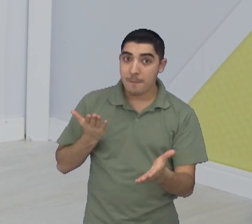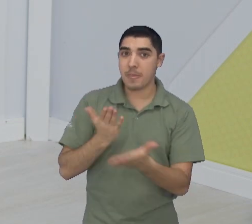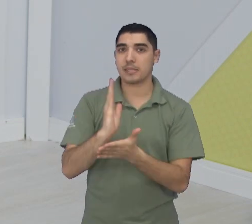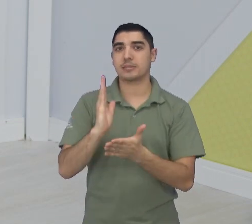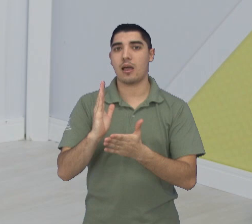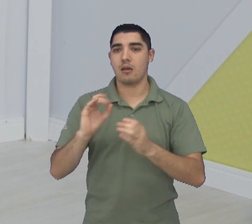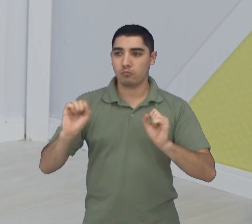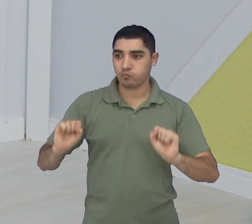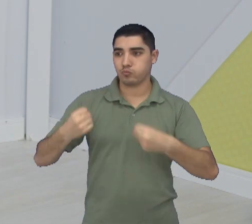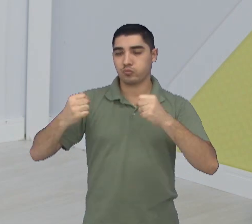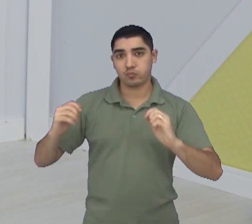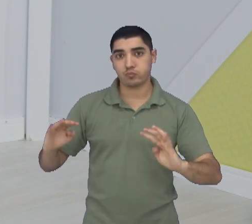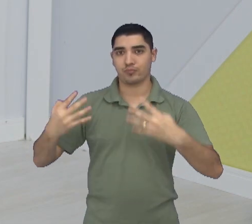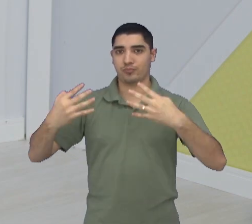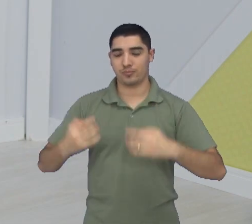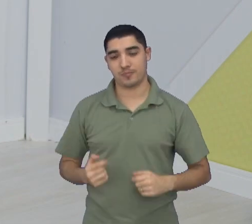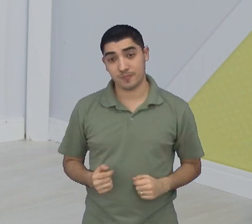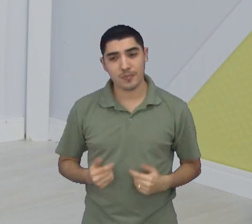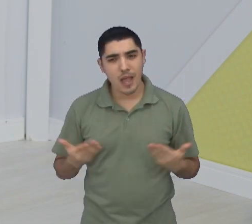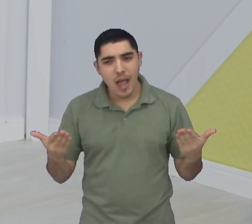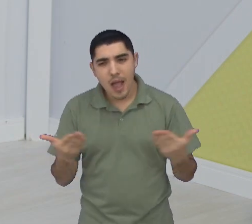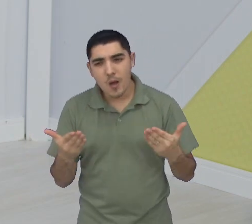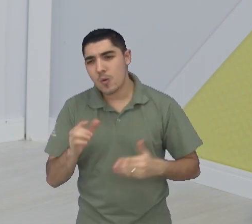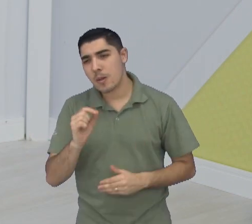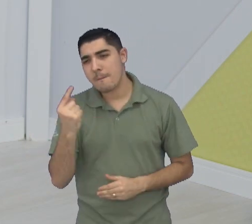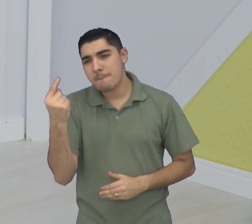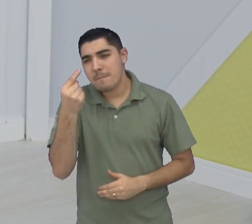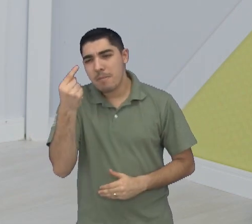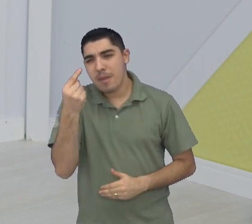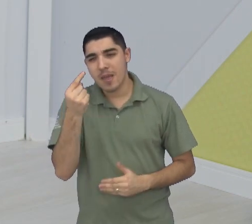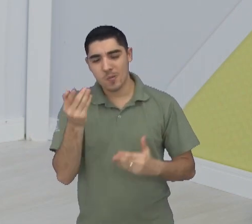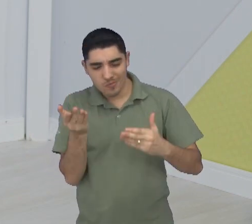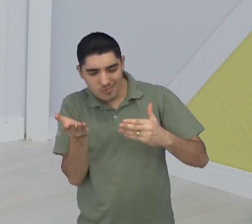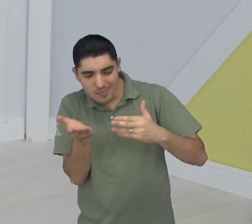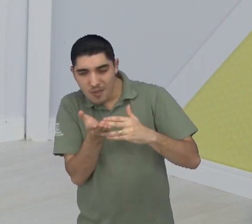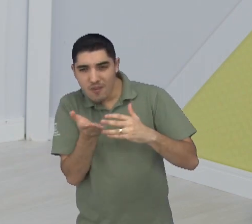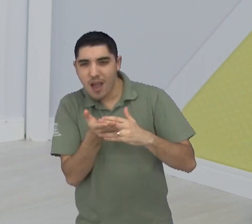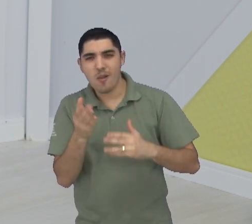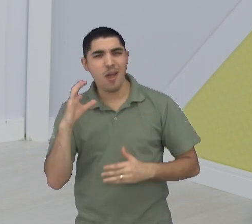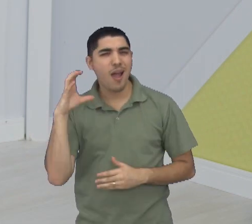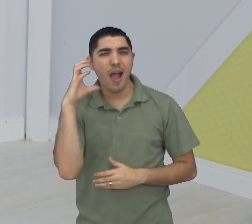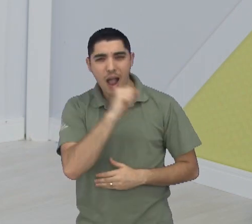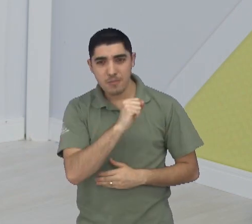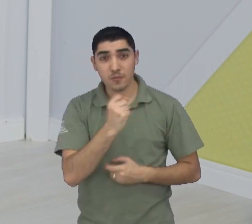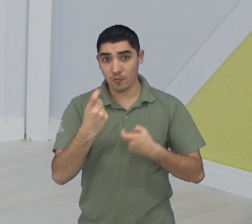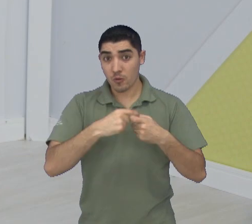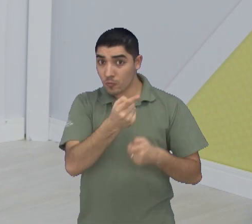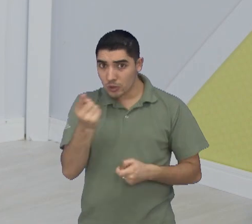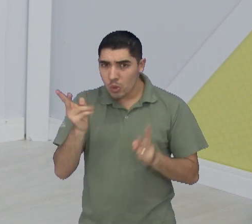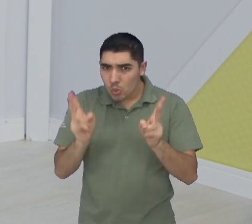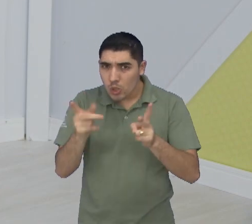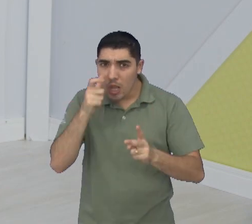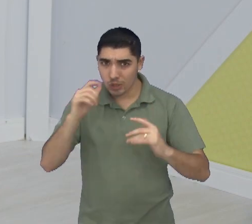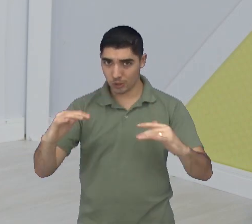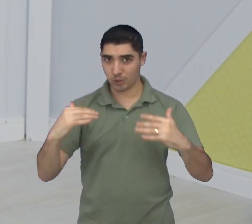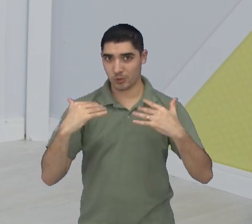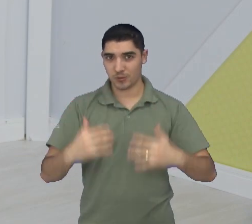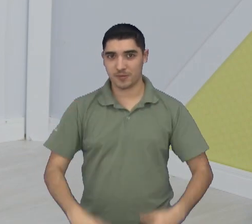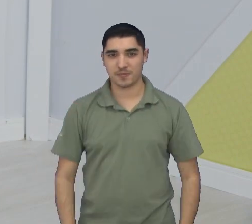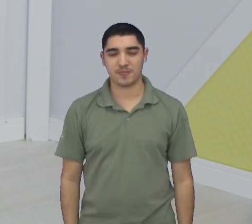fases finais também, para os playoffs. A gente vai fazer o nosso primeiro intervalo, é rapidinho, não saia daí, a gente já